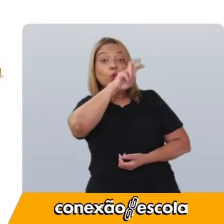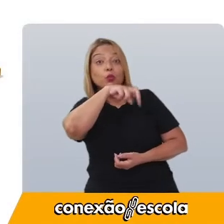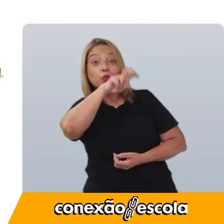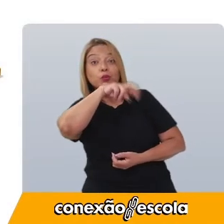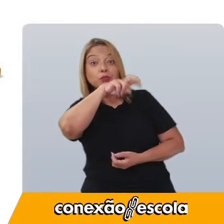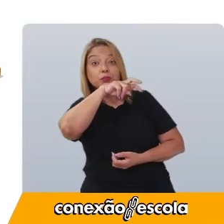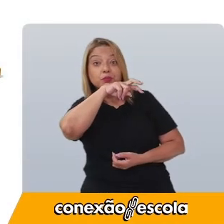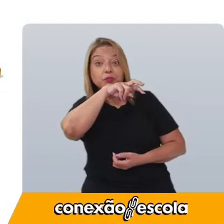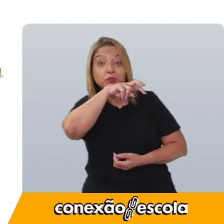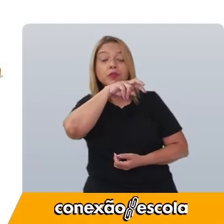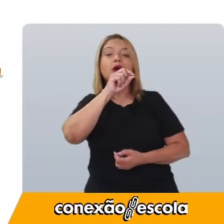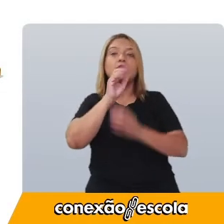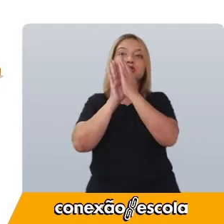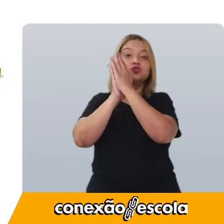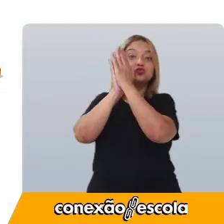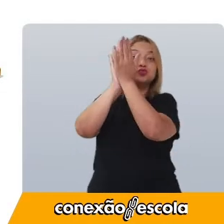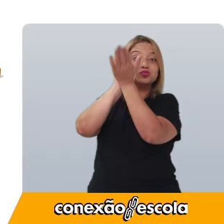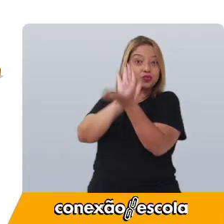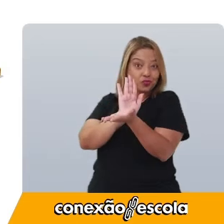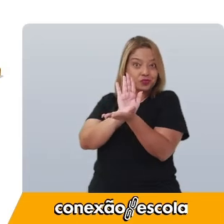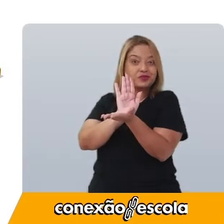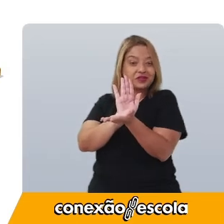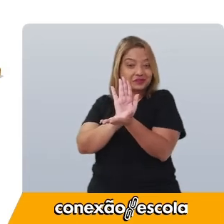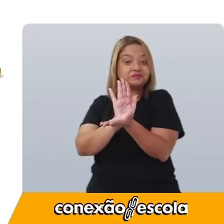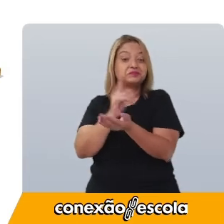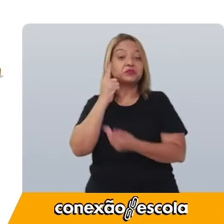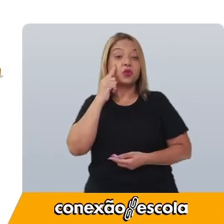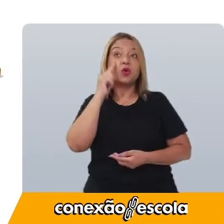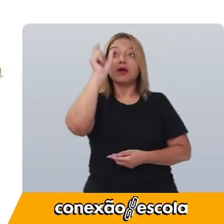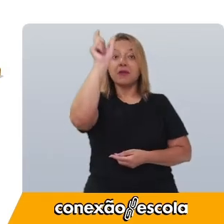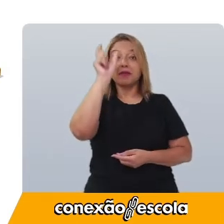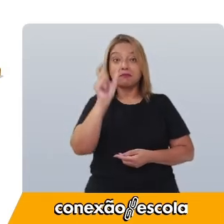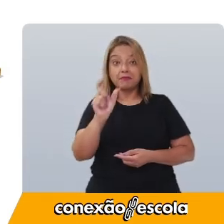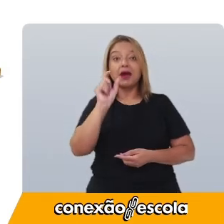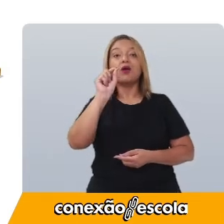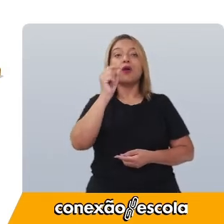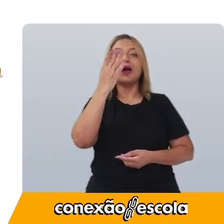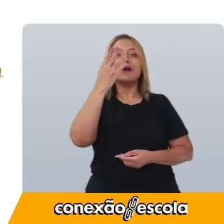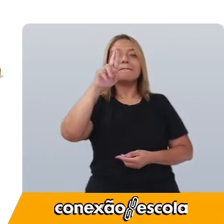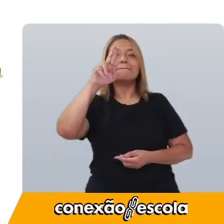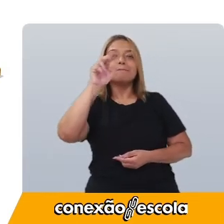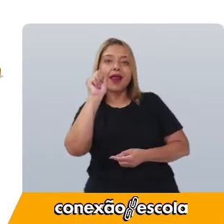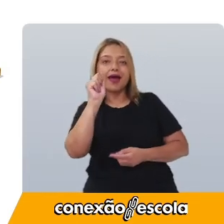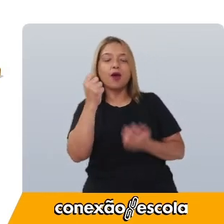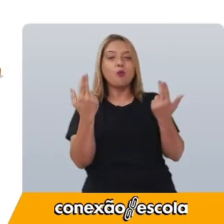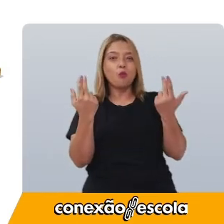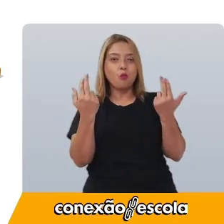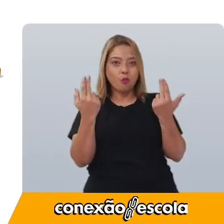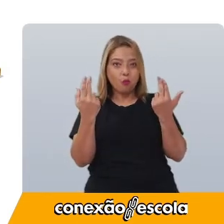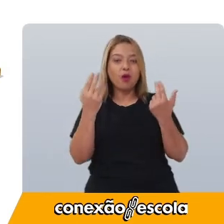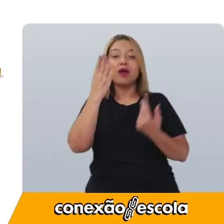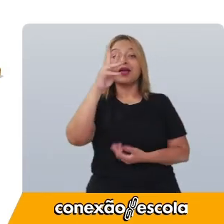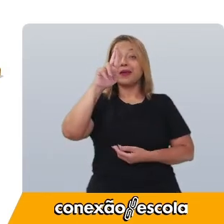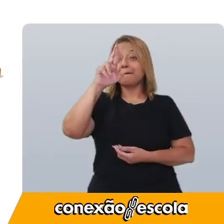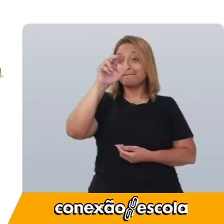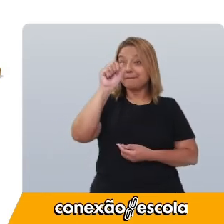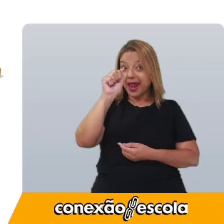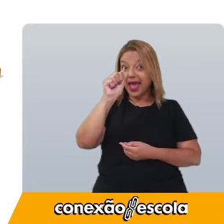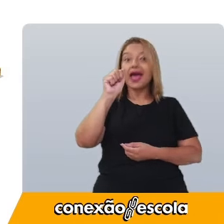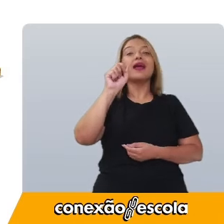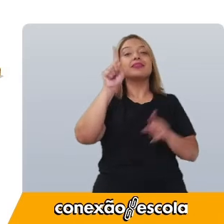Cobra, sombra. Olha, as duas terminam com bra. Bra